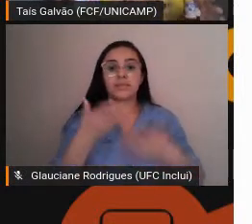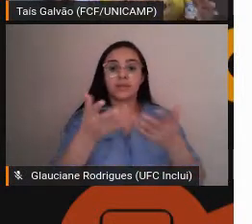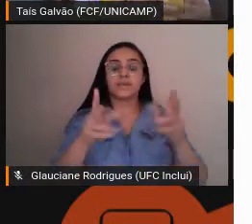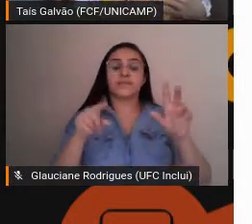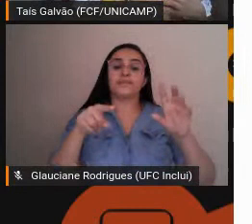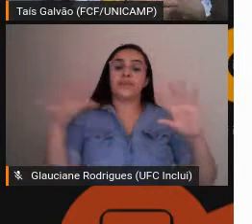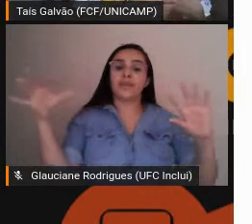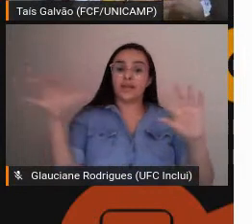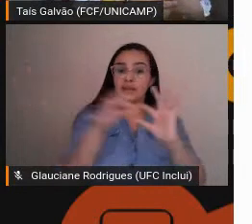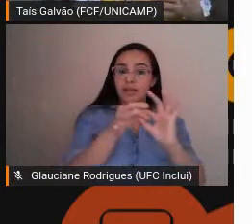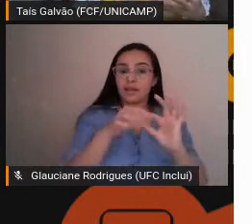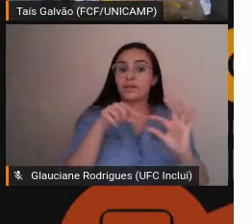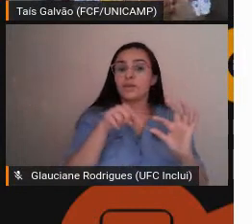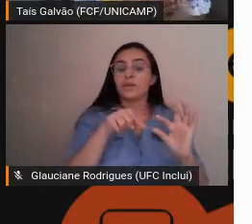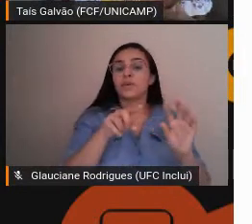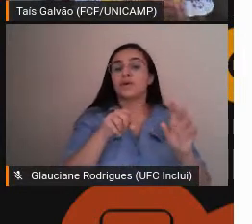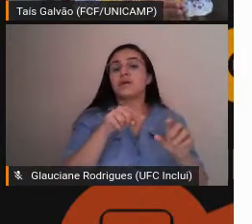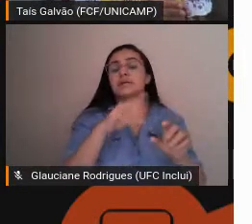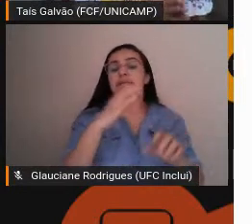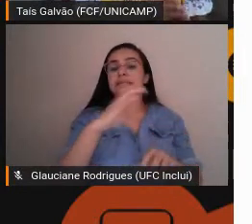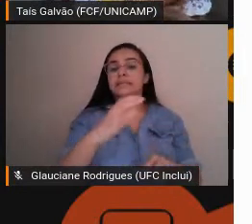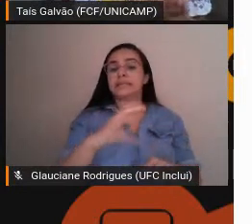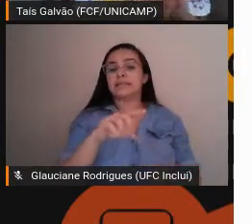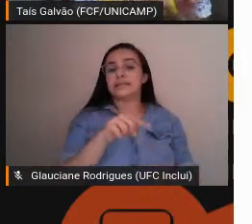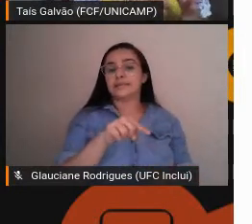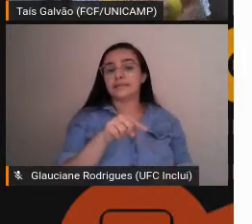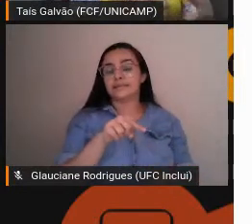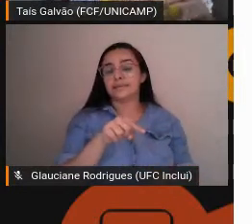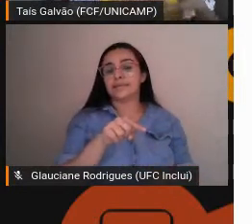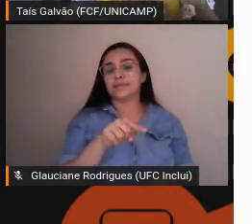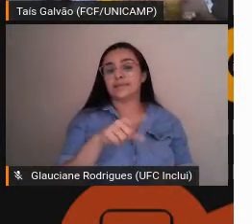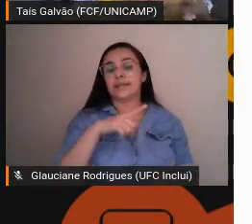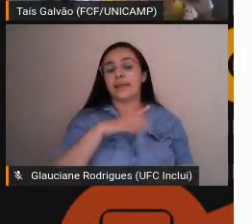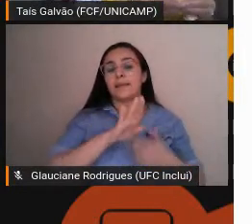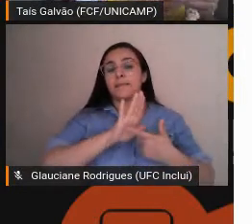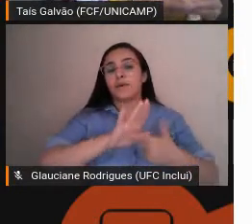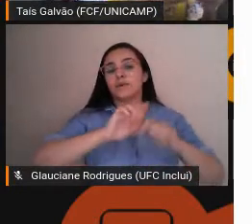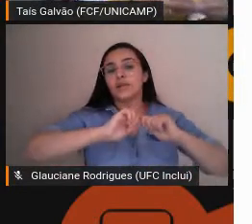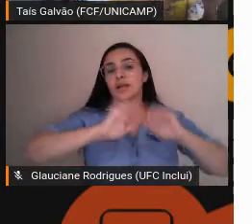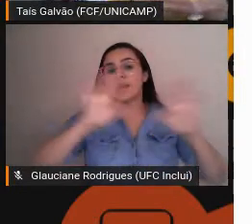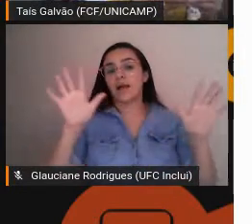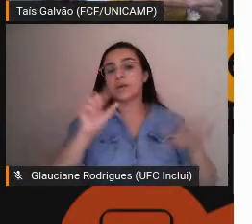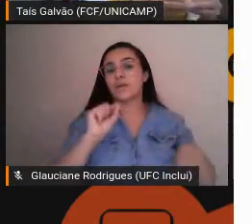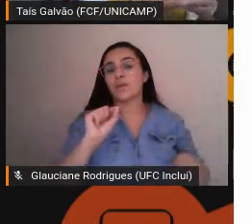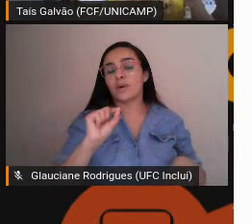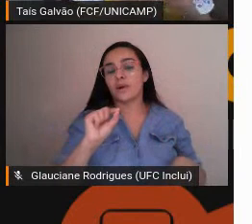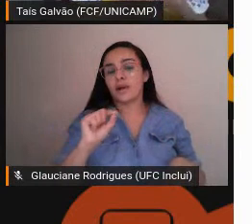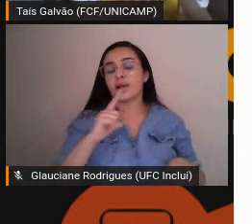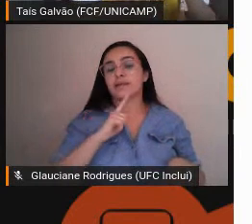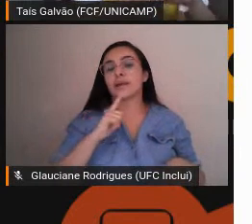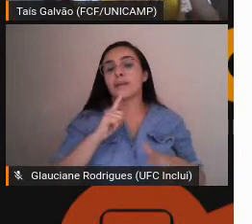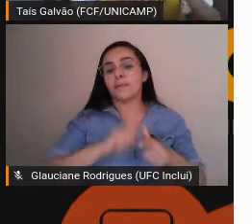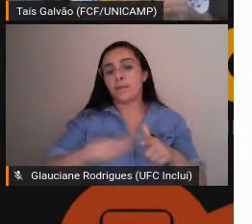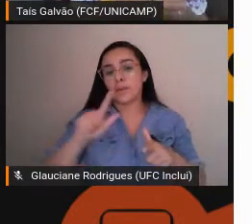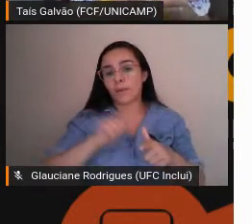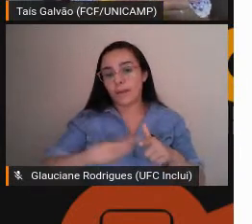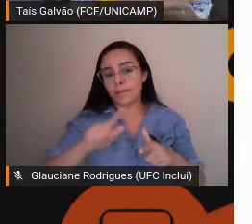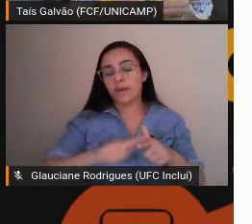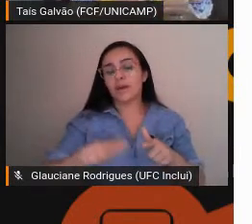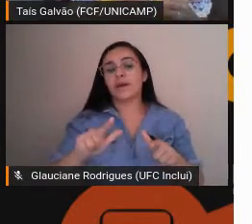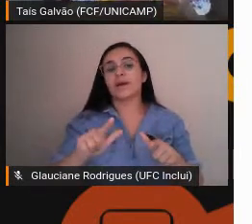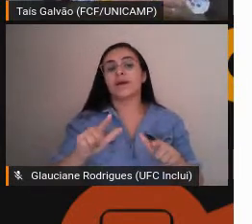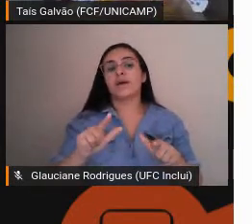ciência há já uma questão muito clara de que nós temos um problema de reprodutibilidade, né? Então, esse aqui